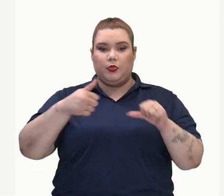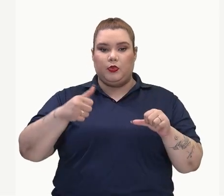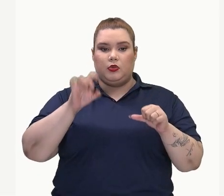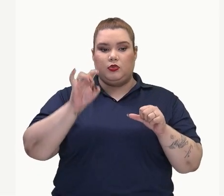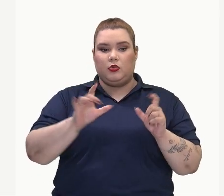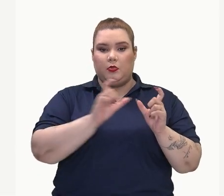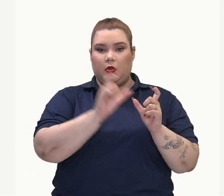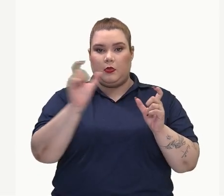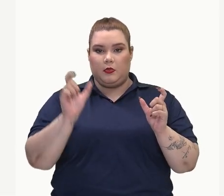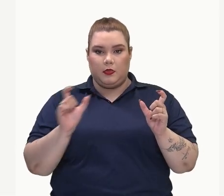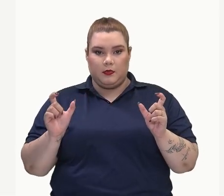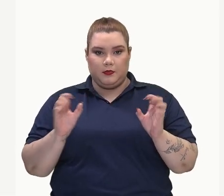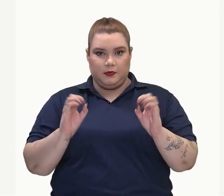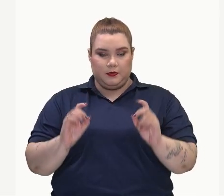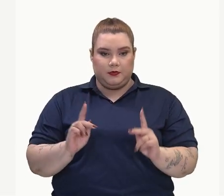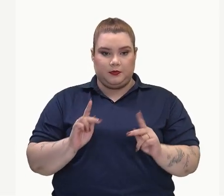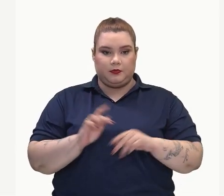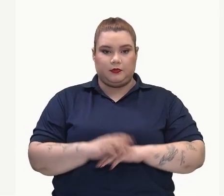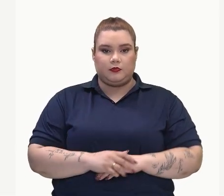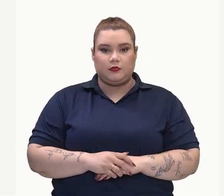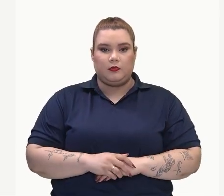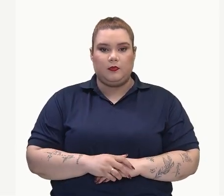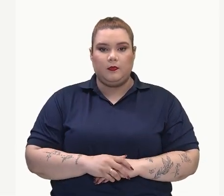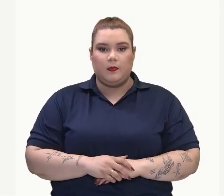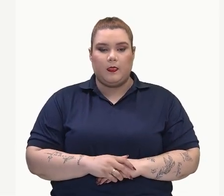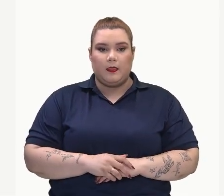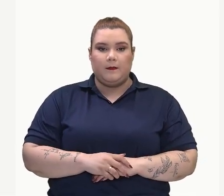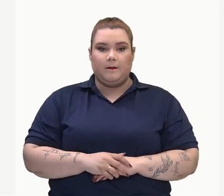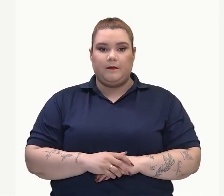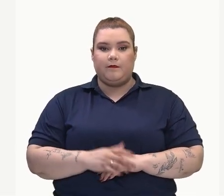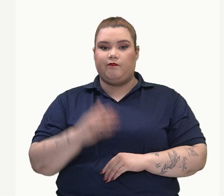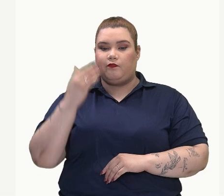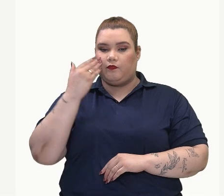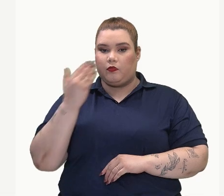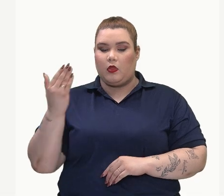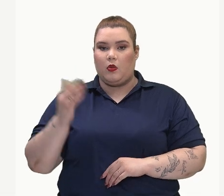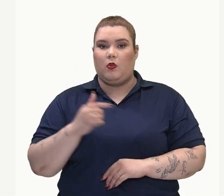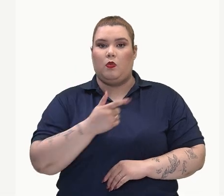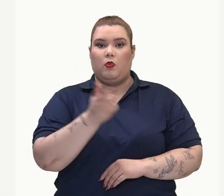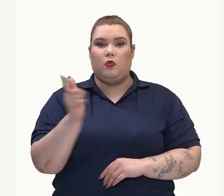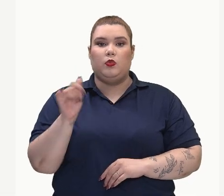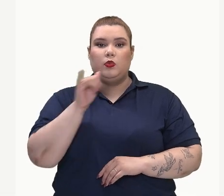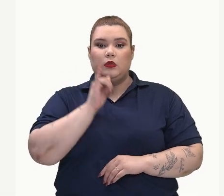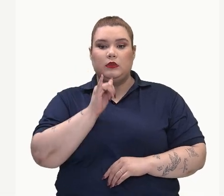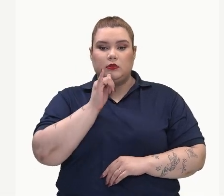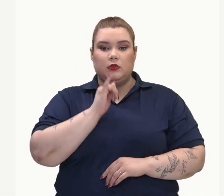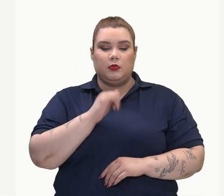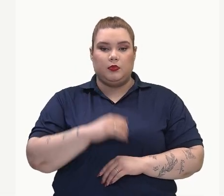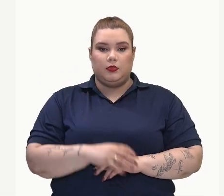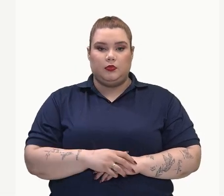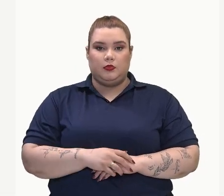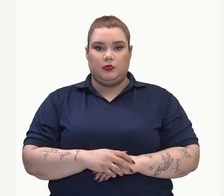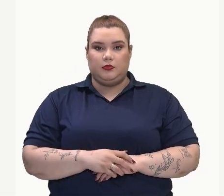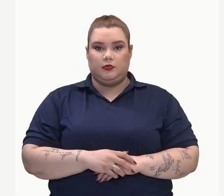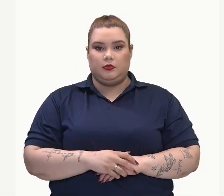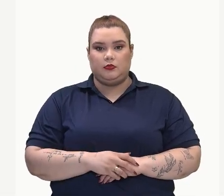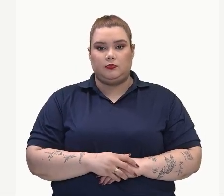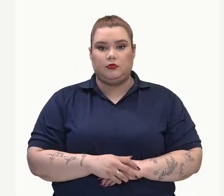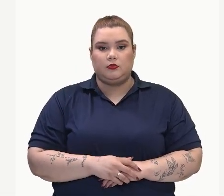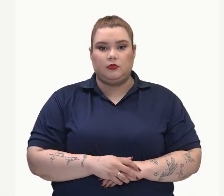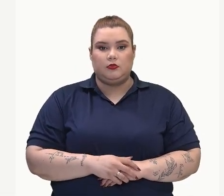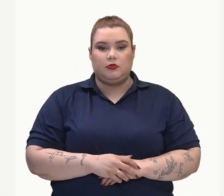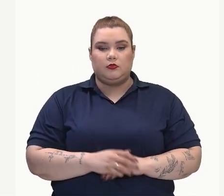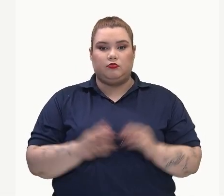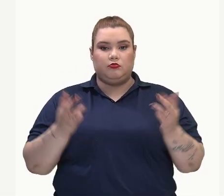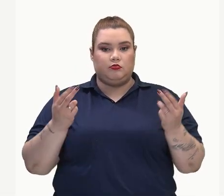disposição. Correto? Então, vamos ver aqui o nosso próximo exemplo. Olha só. É